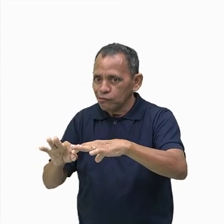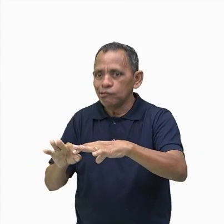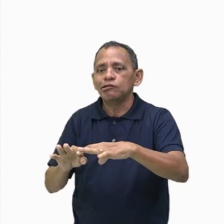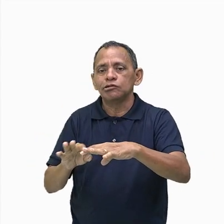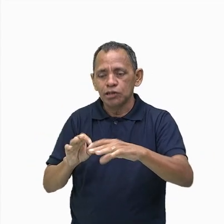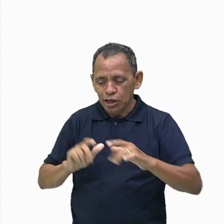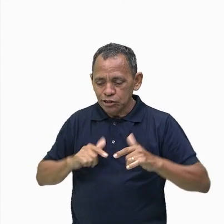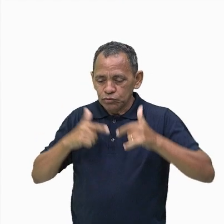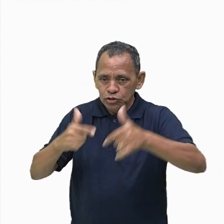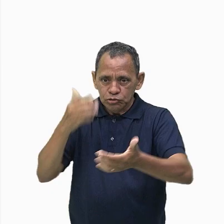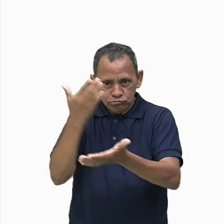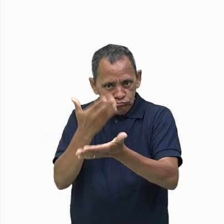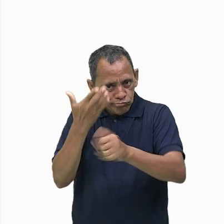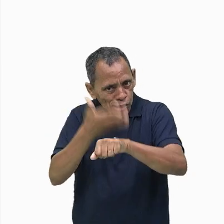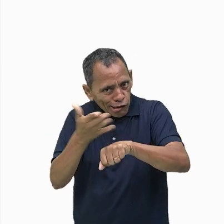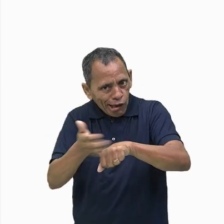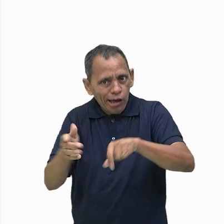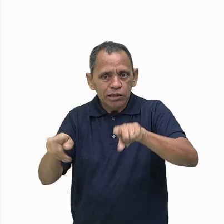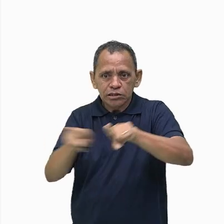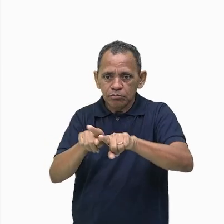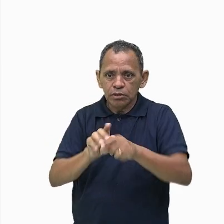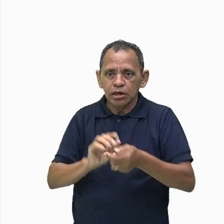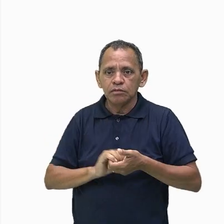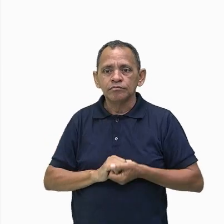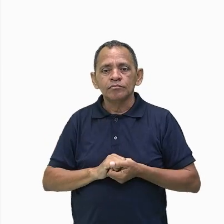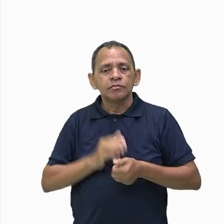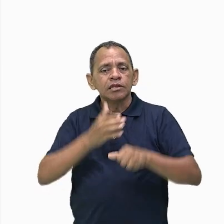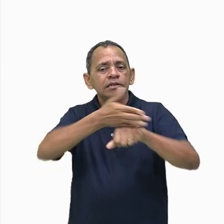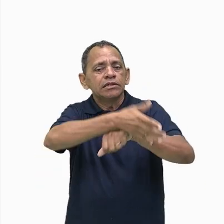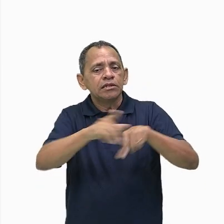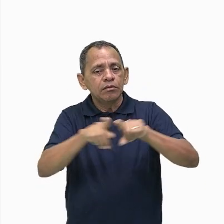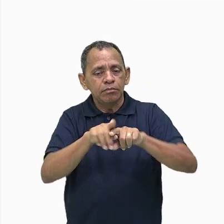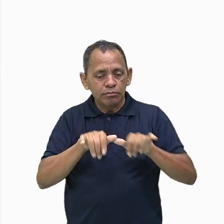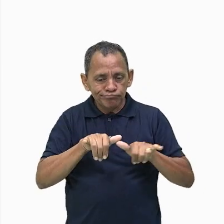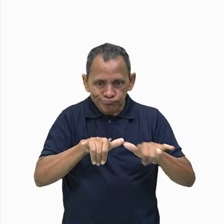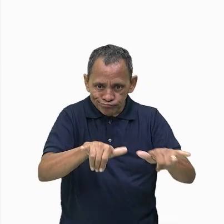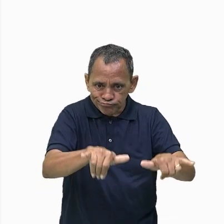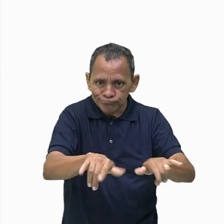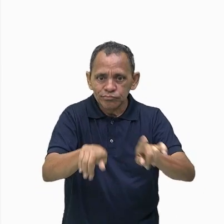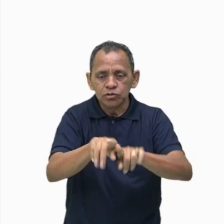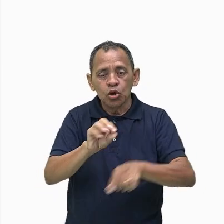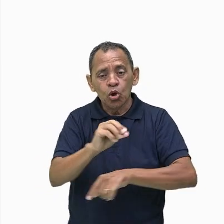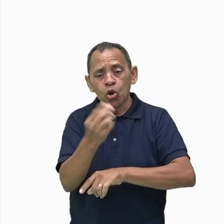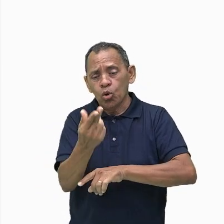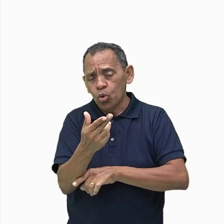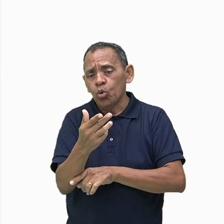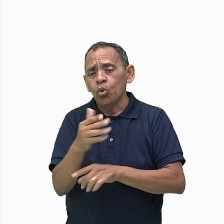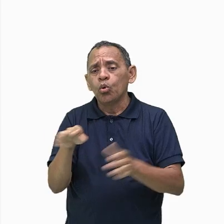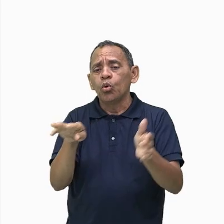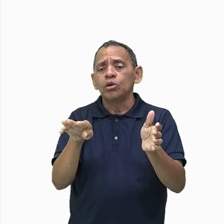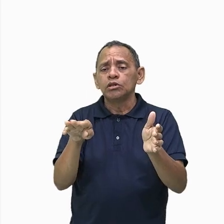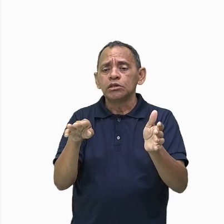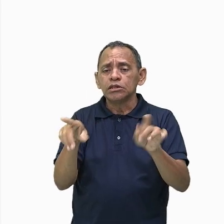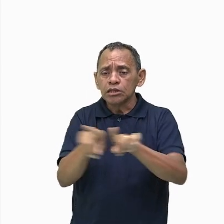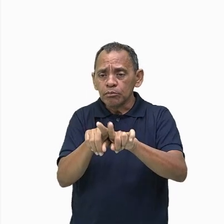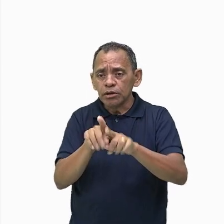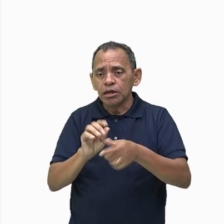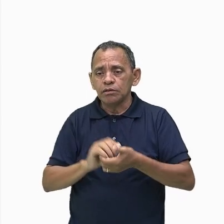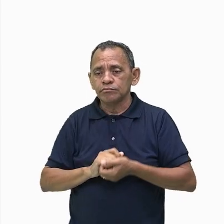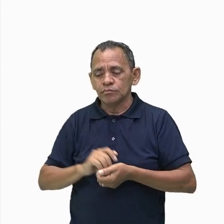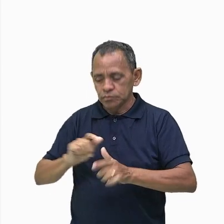praticadas, o acesso a mercados e até mesmo ao desenvolvimento ali das atividades